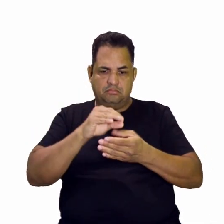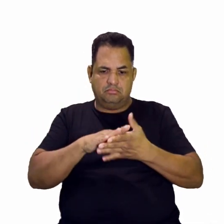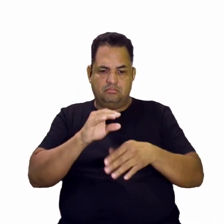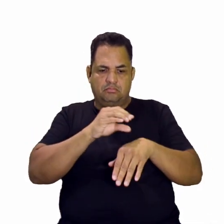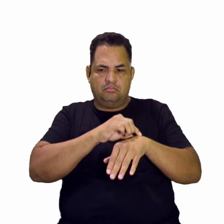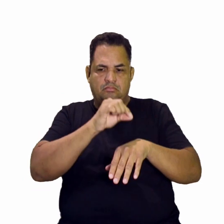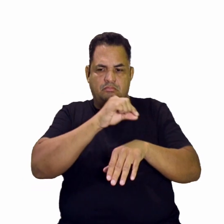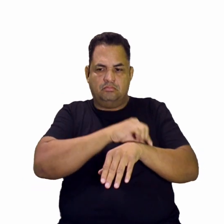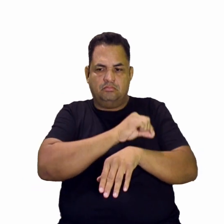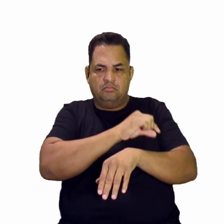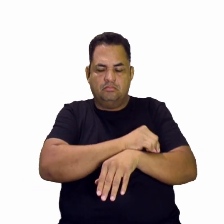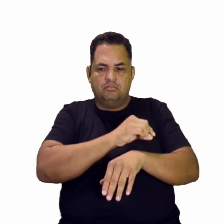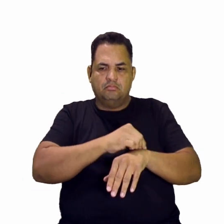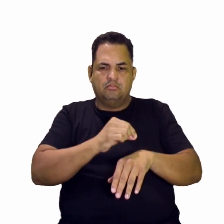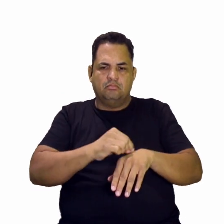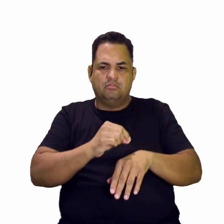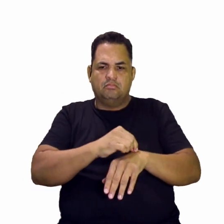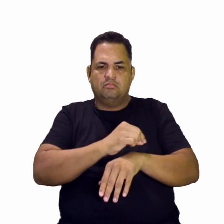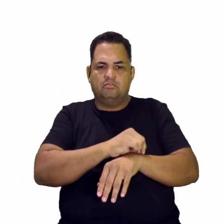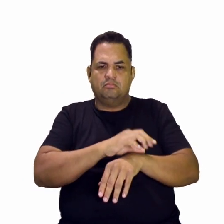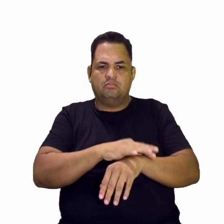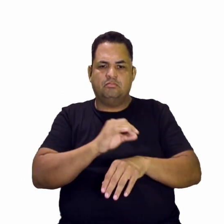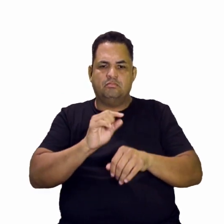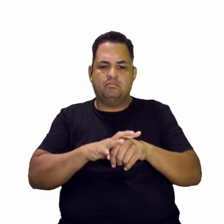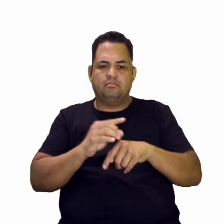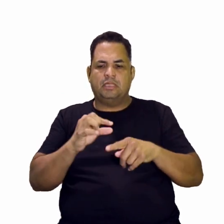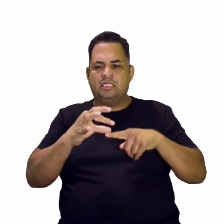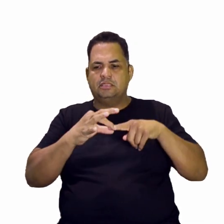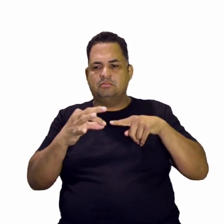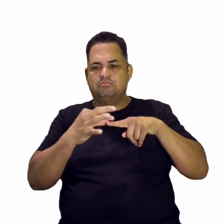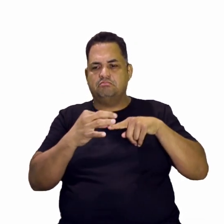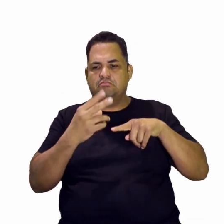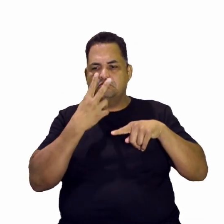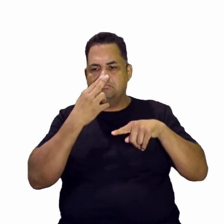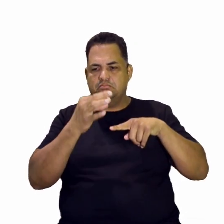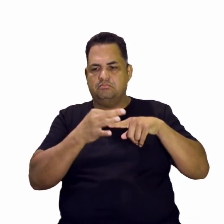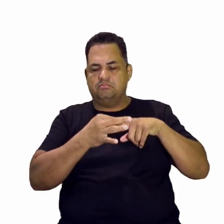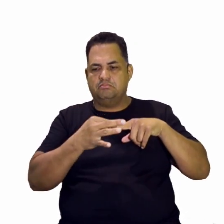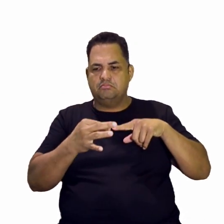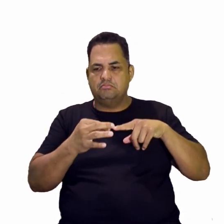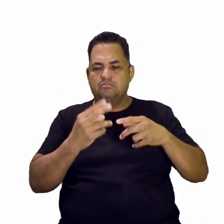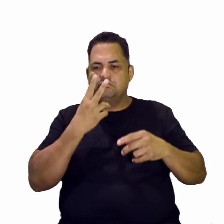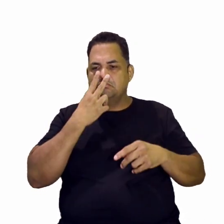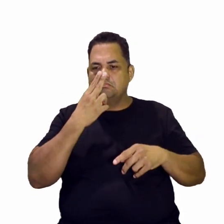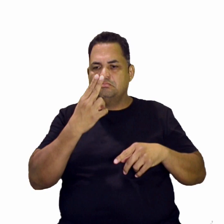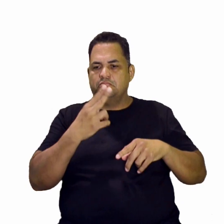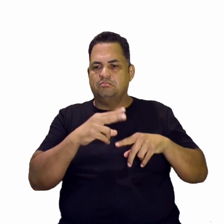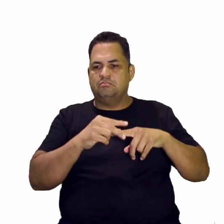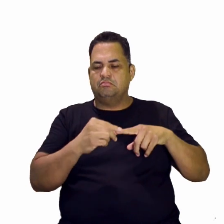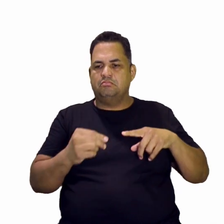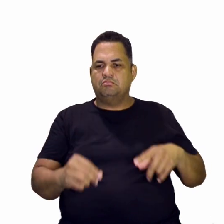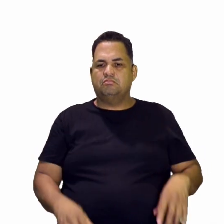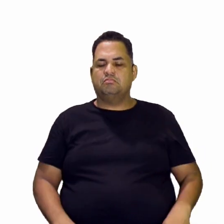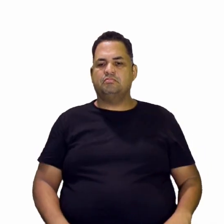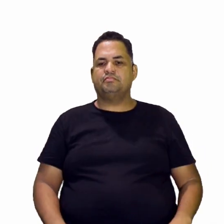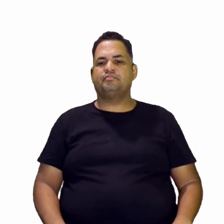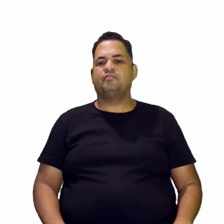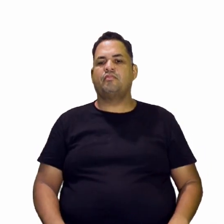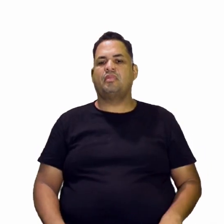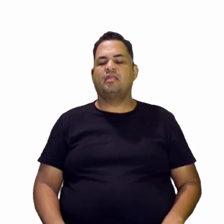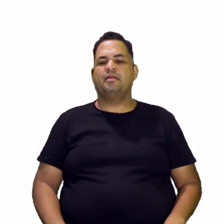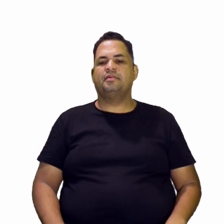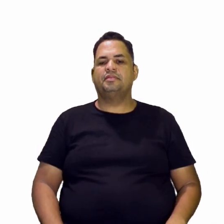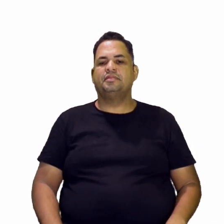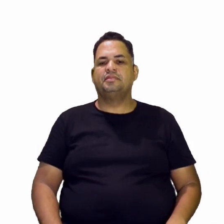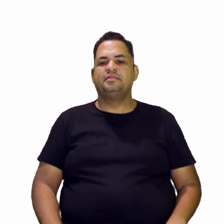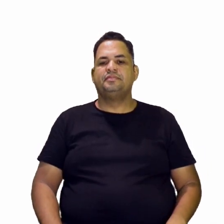escamas essa união como se fosse um dedo, tá? Lembrando aí que esses animais outrora tiveram membros,